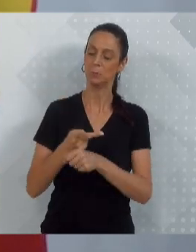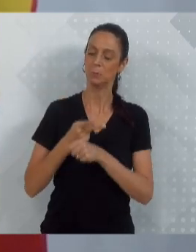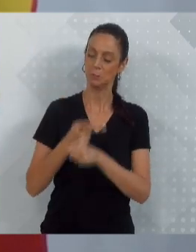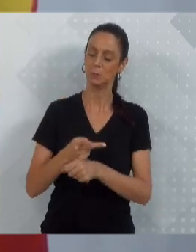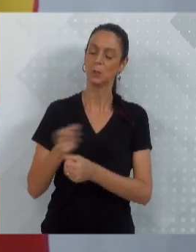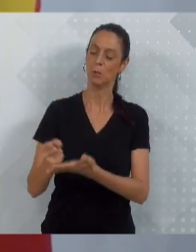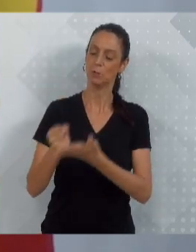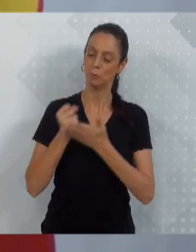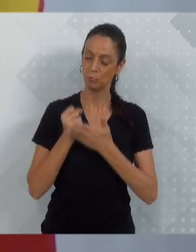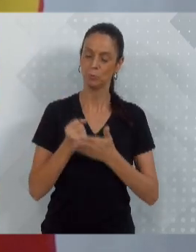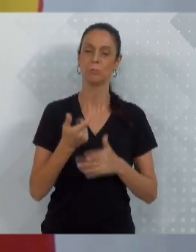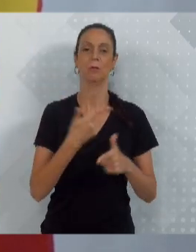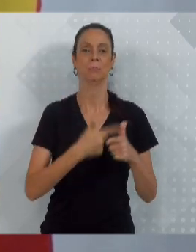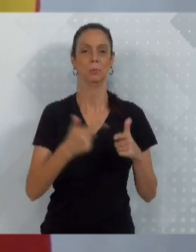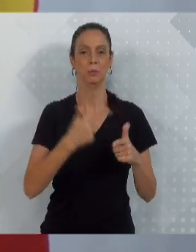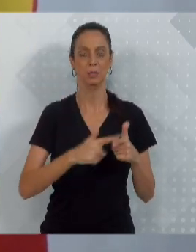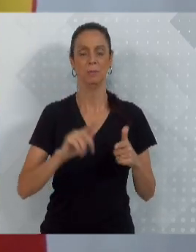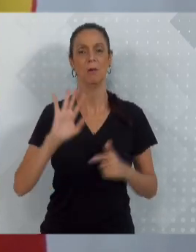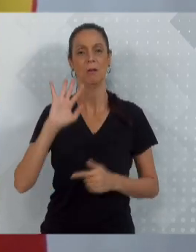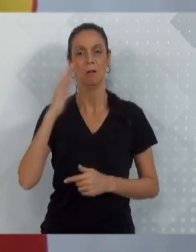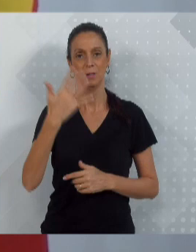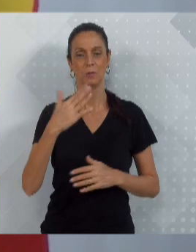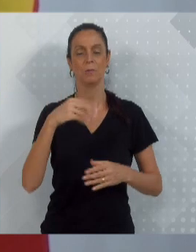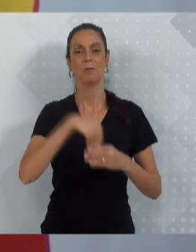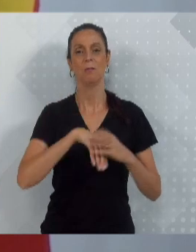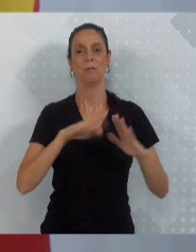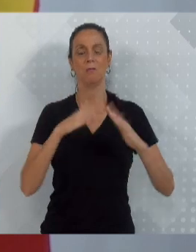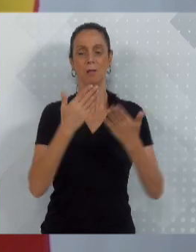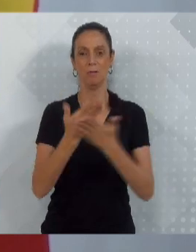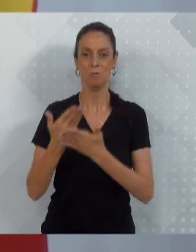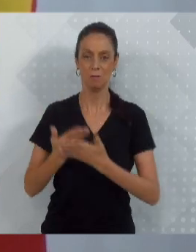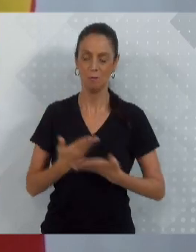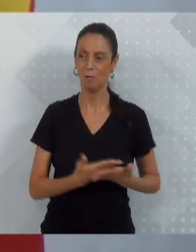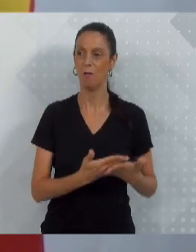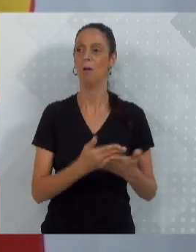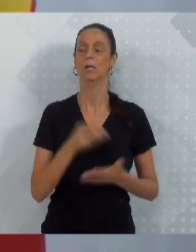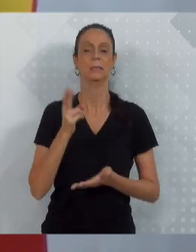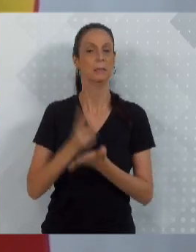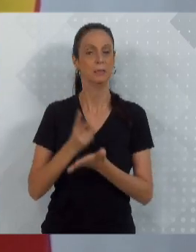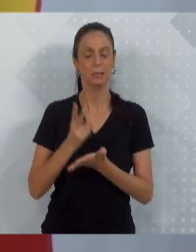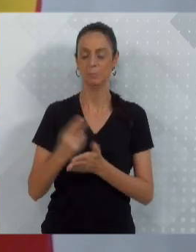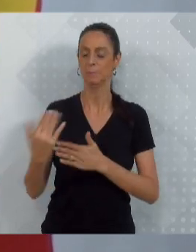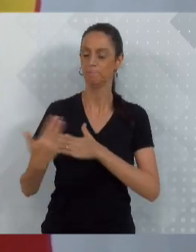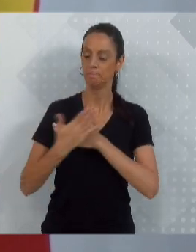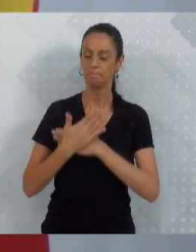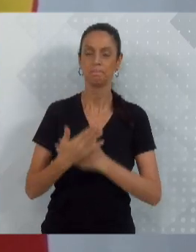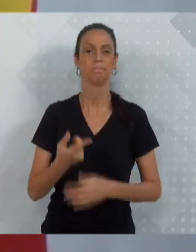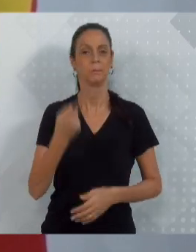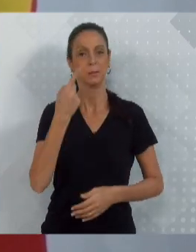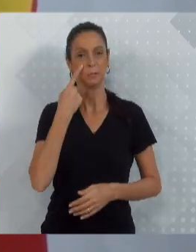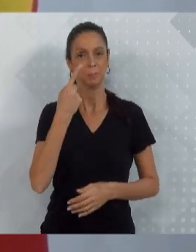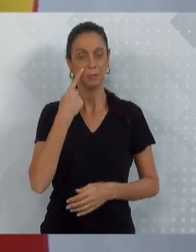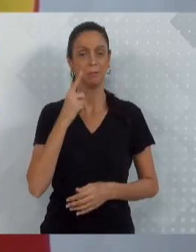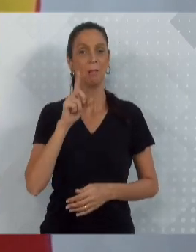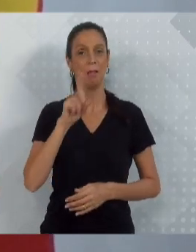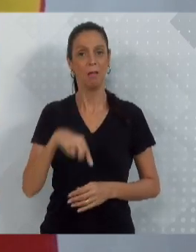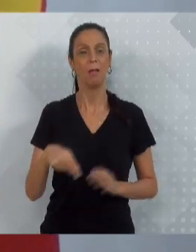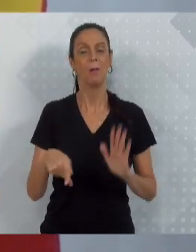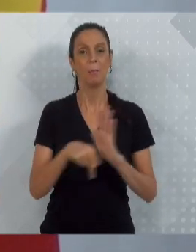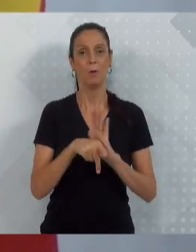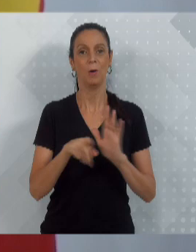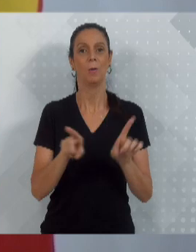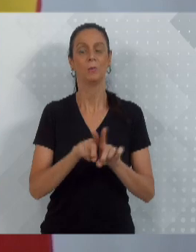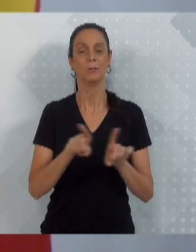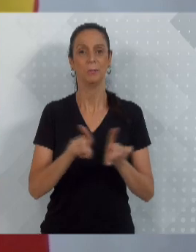nos educandários e sempre muito atento e muito solícito em resolver. E também vejo que esse já é o posicionamento da secretária que